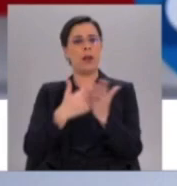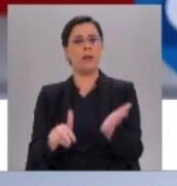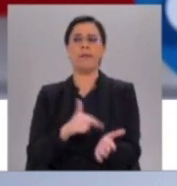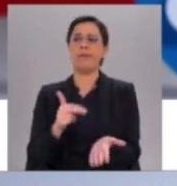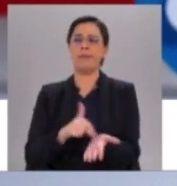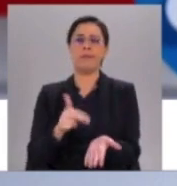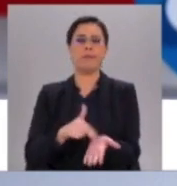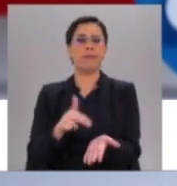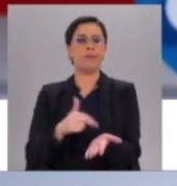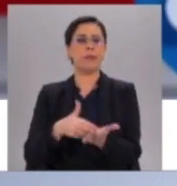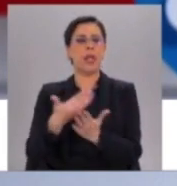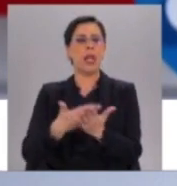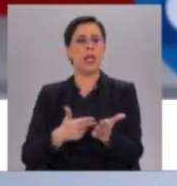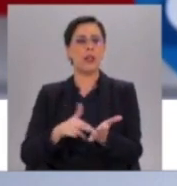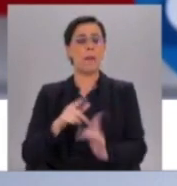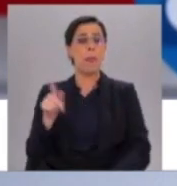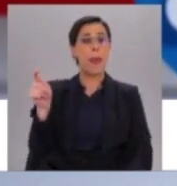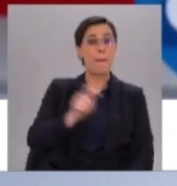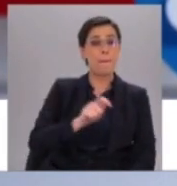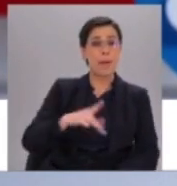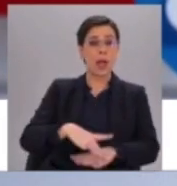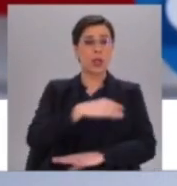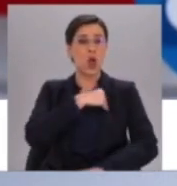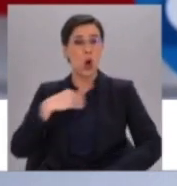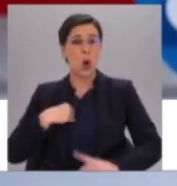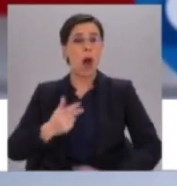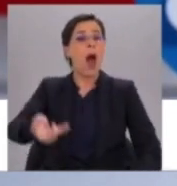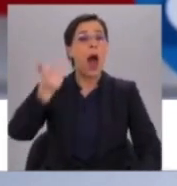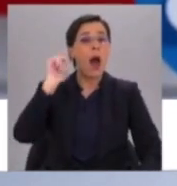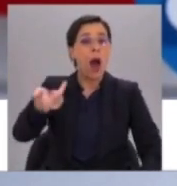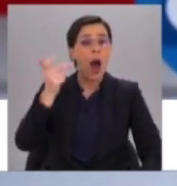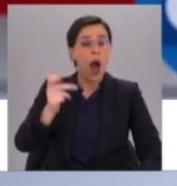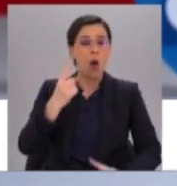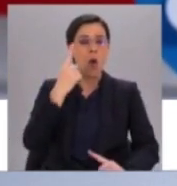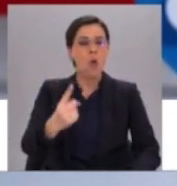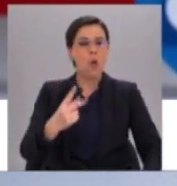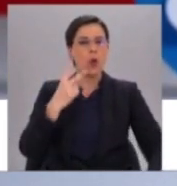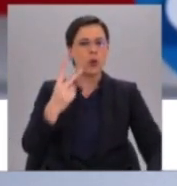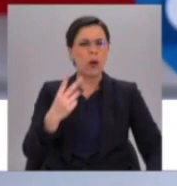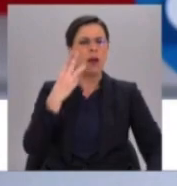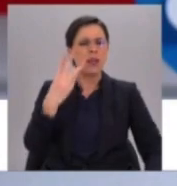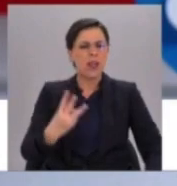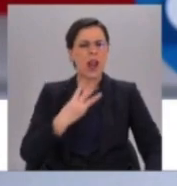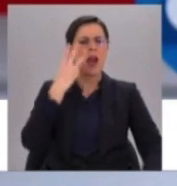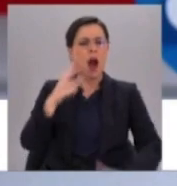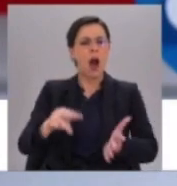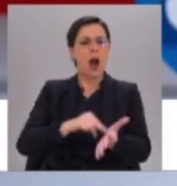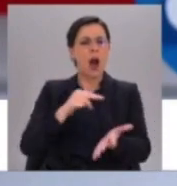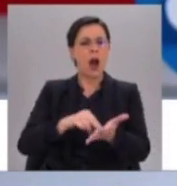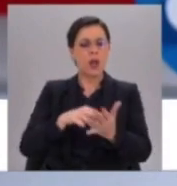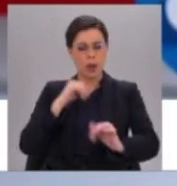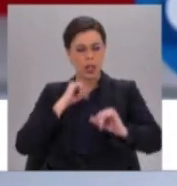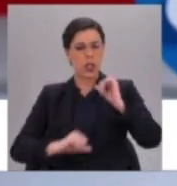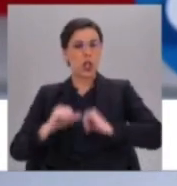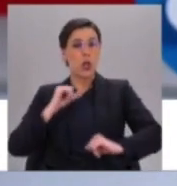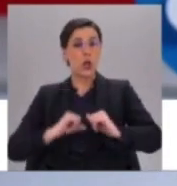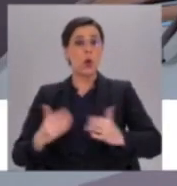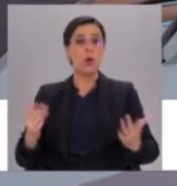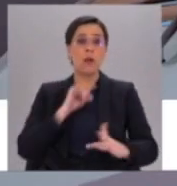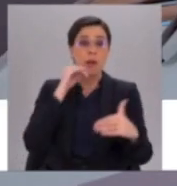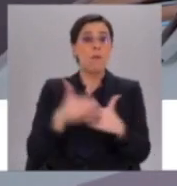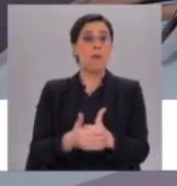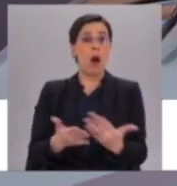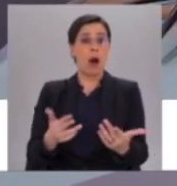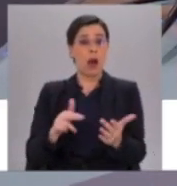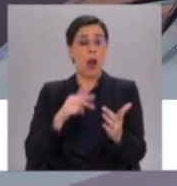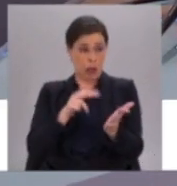que acontece os meses para ter em consultas anos um dois três anos pretendem cirurgias realizadas e